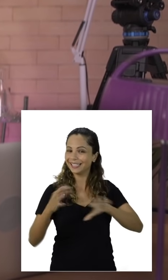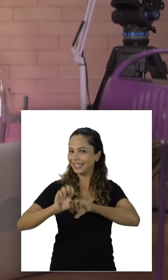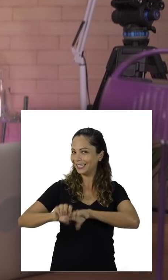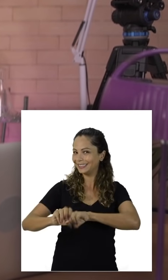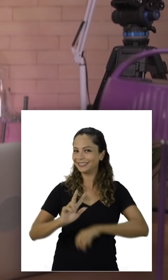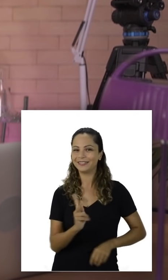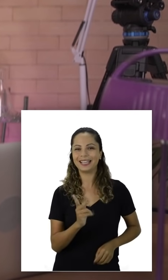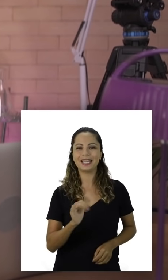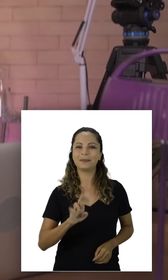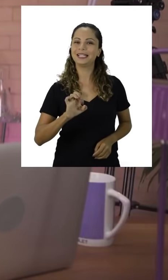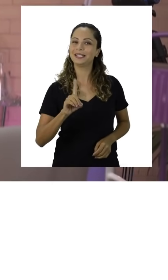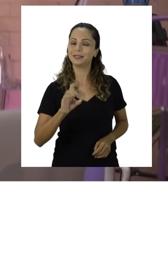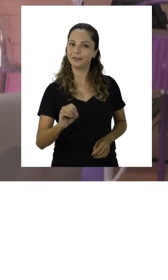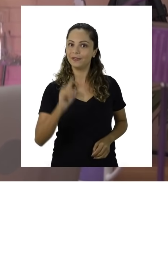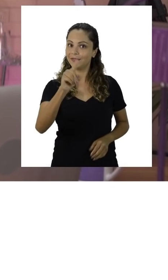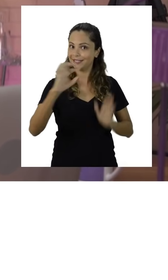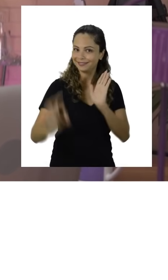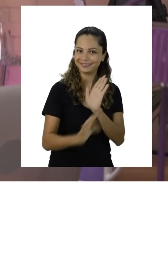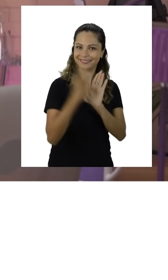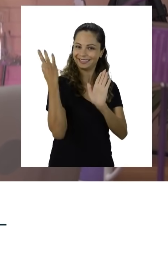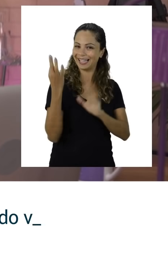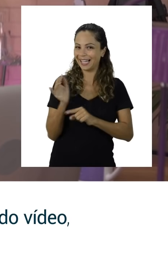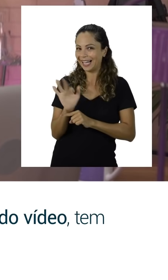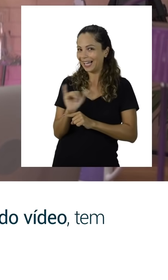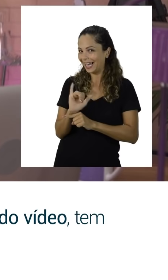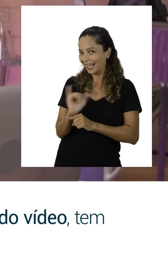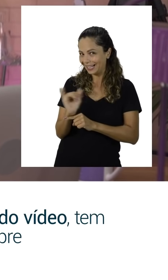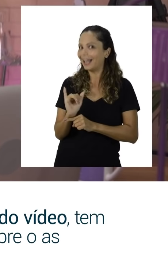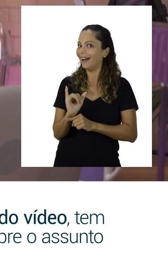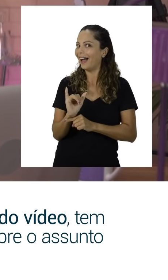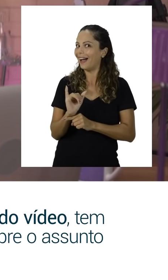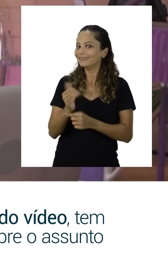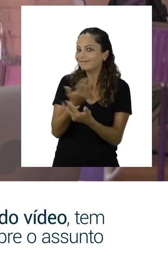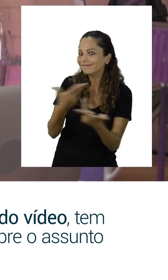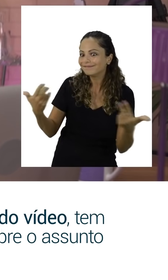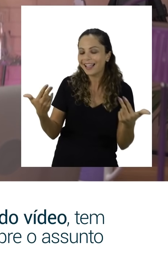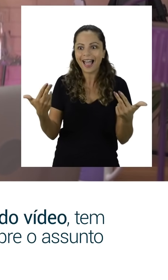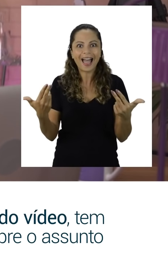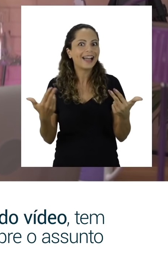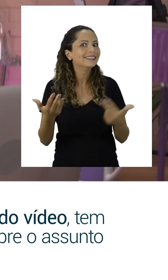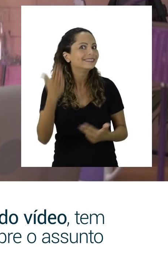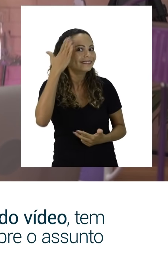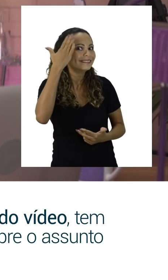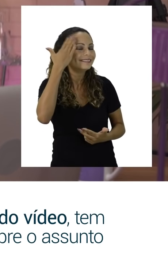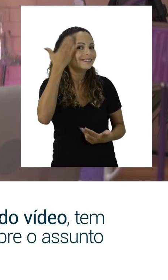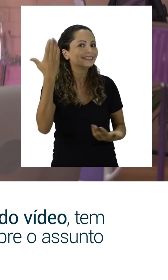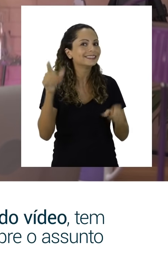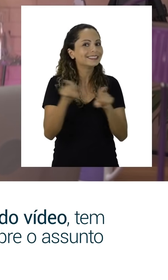nossa série sobre ensino híbrido e já se inscreve no canal para não perder nenhuma novidade. E na descrição